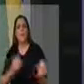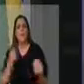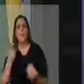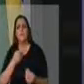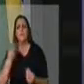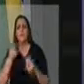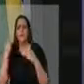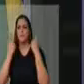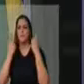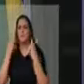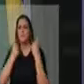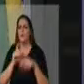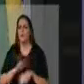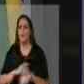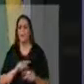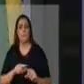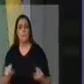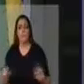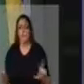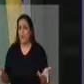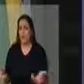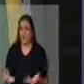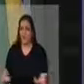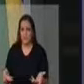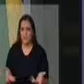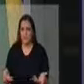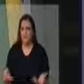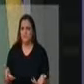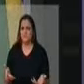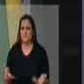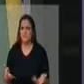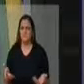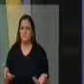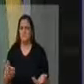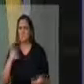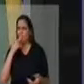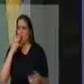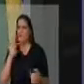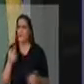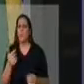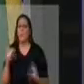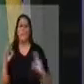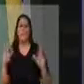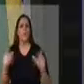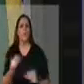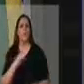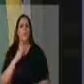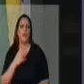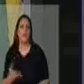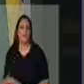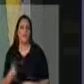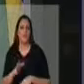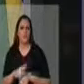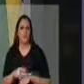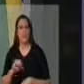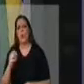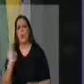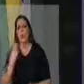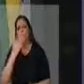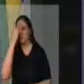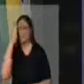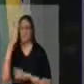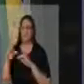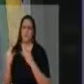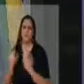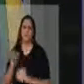todos aqui conhecem ou têm algum parente que teve essa doença. Eu mesmo, particularmente, tive um